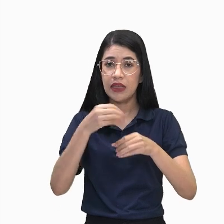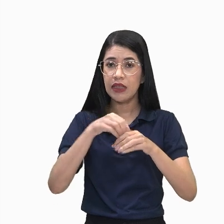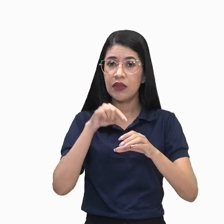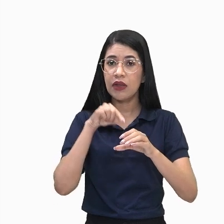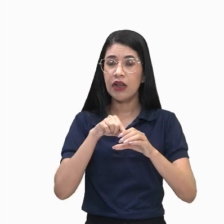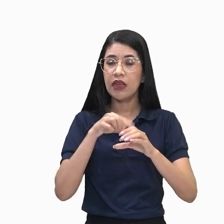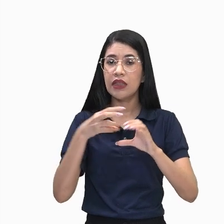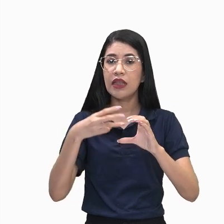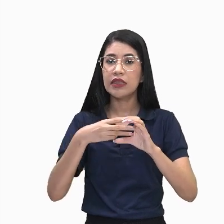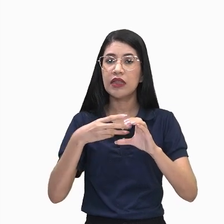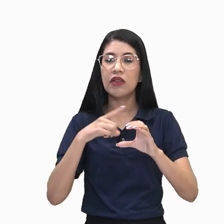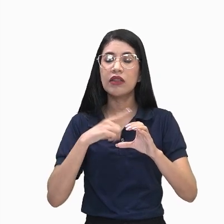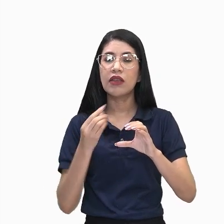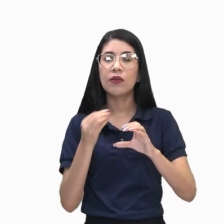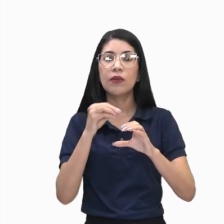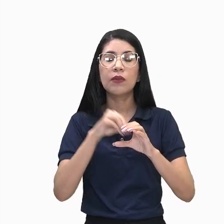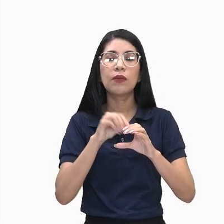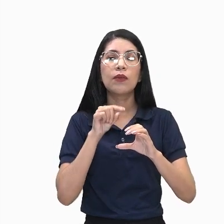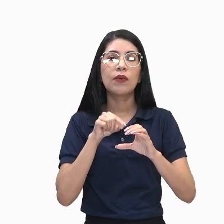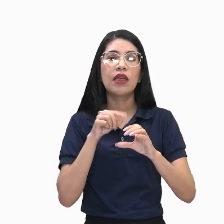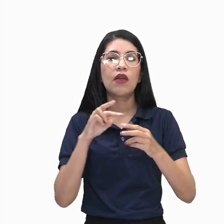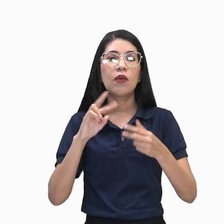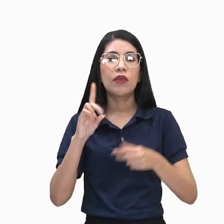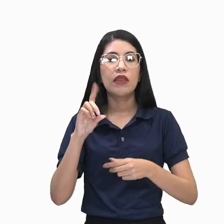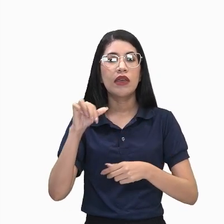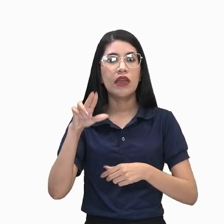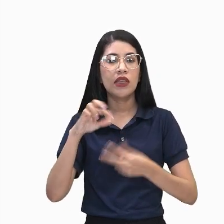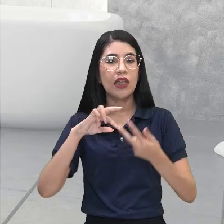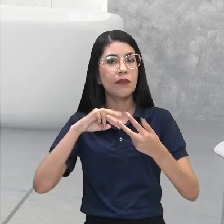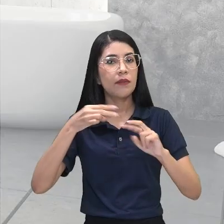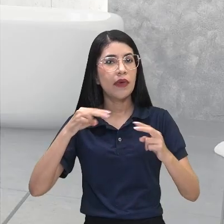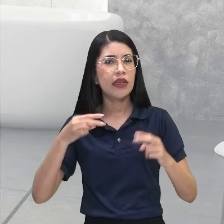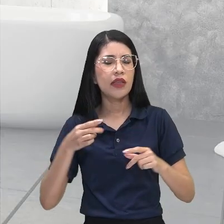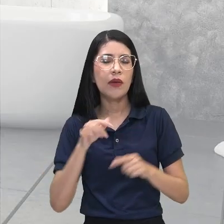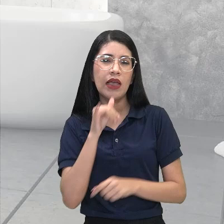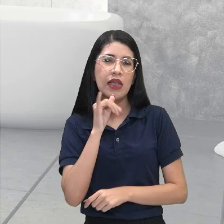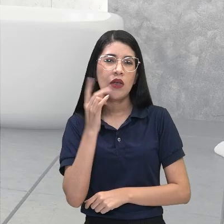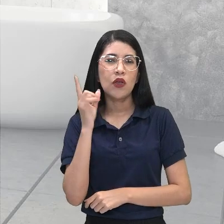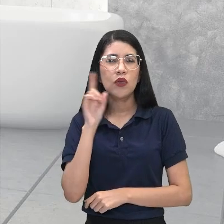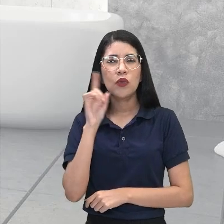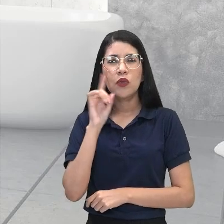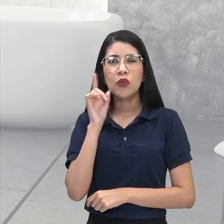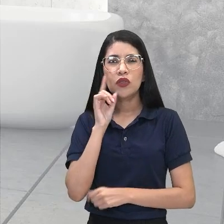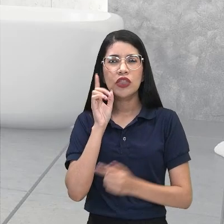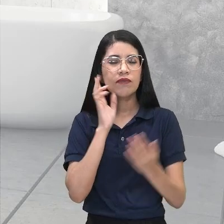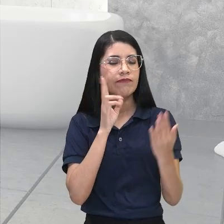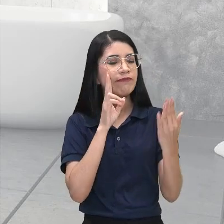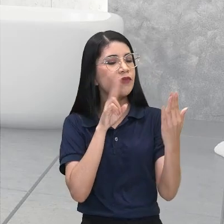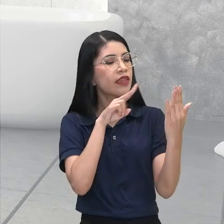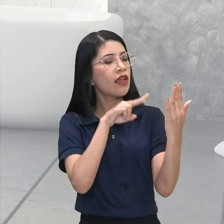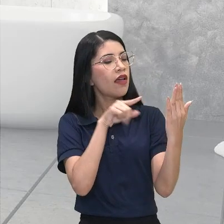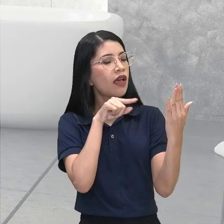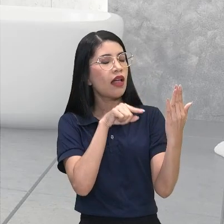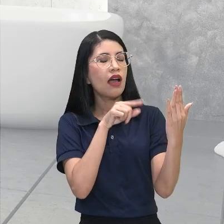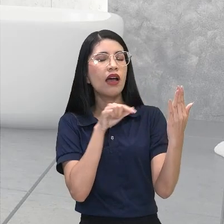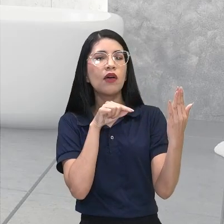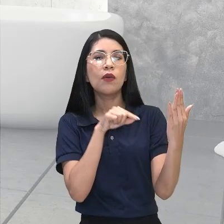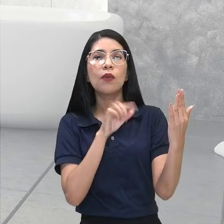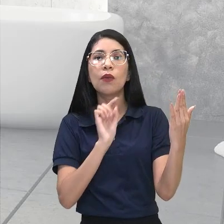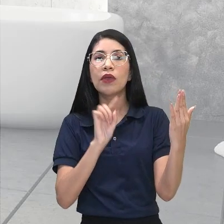o DNA. Então, quando você todo dia está se olhando no espelho, está lá,